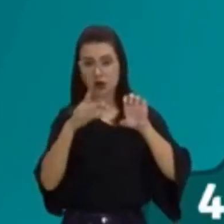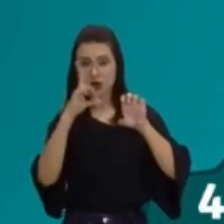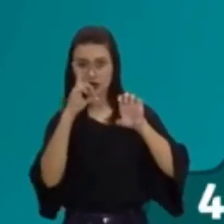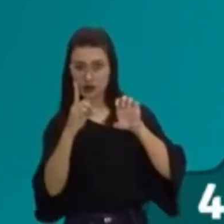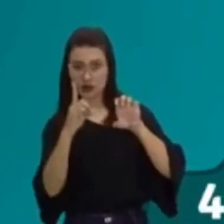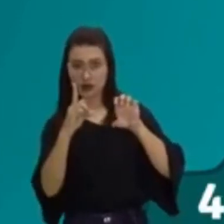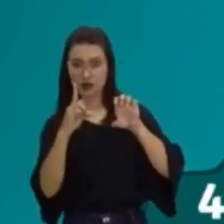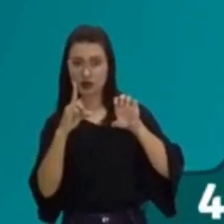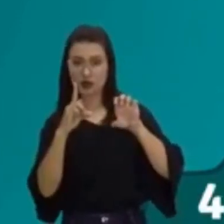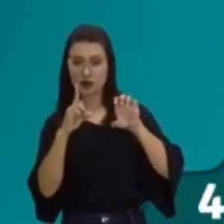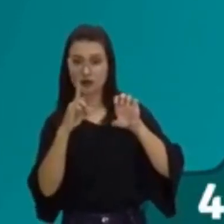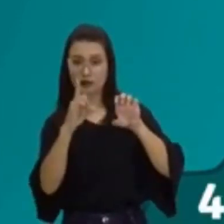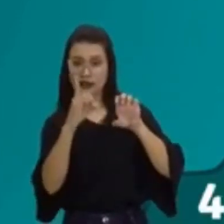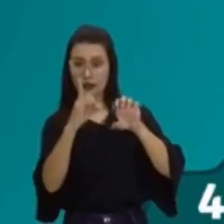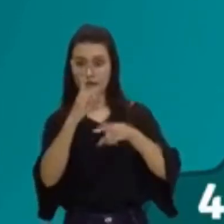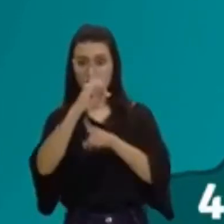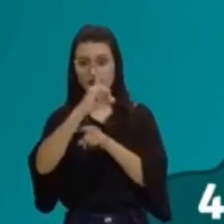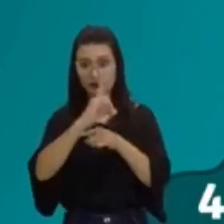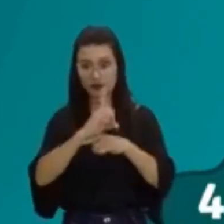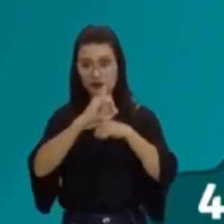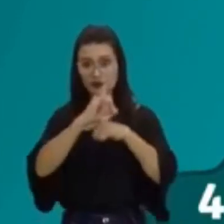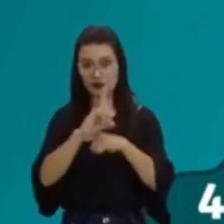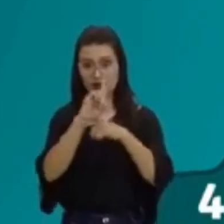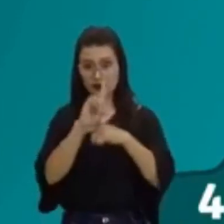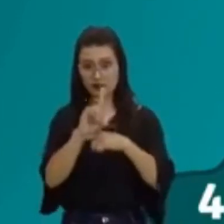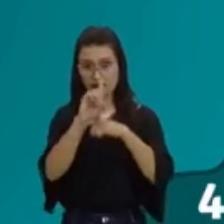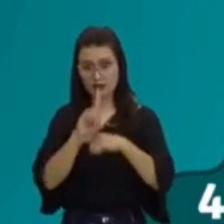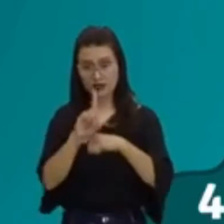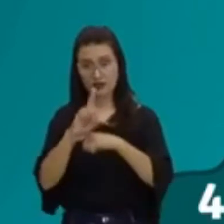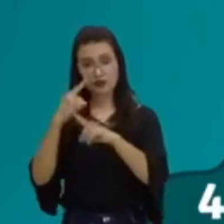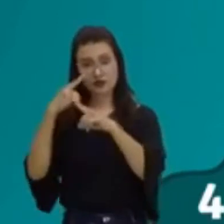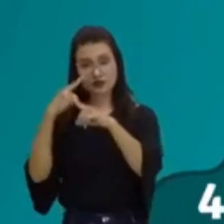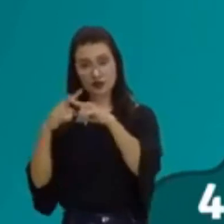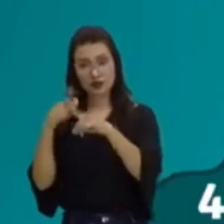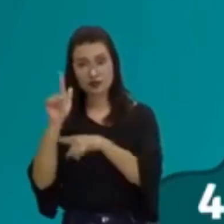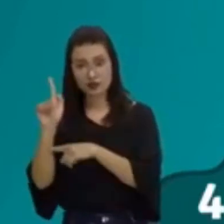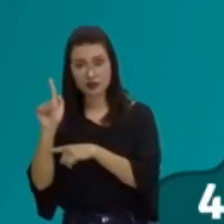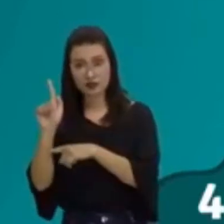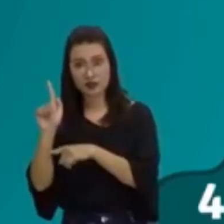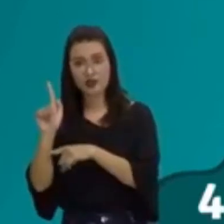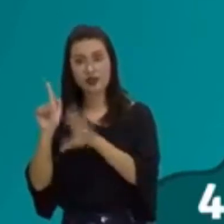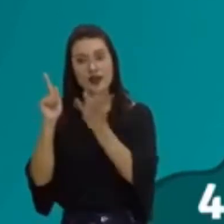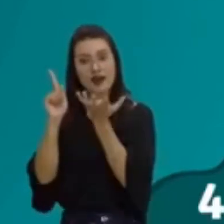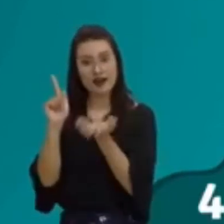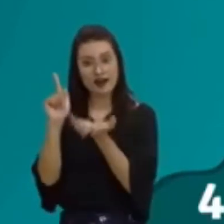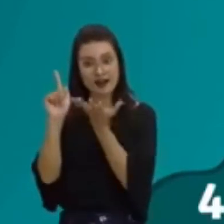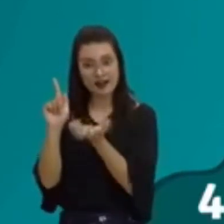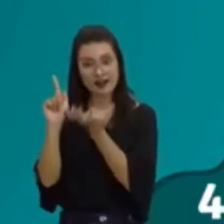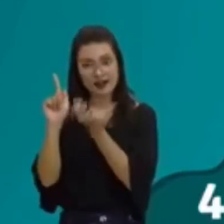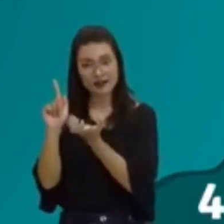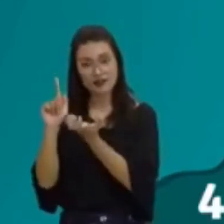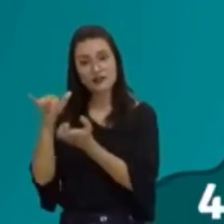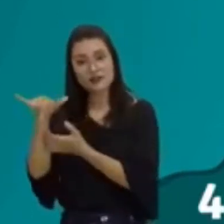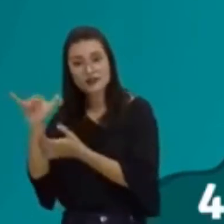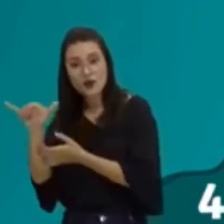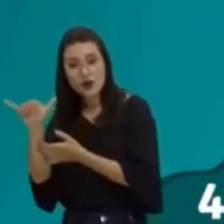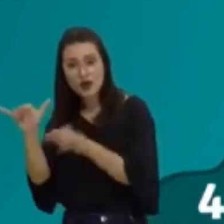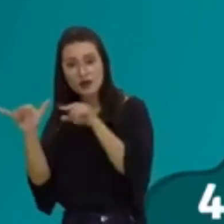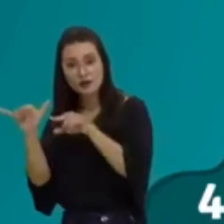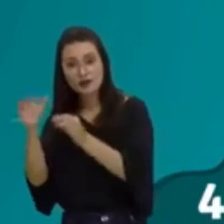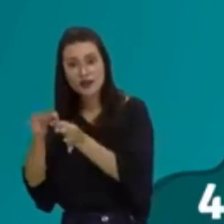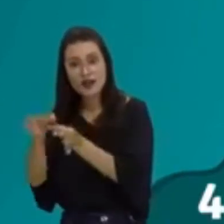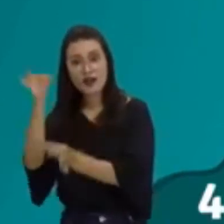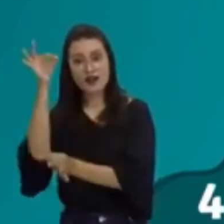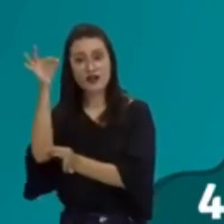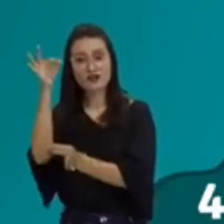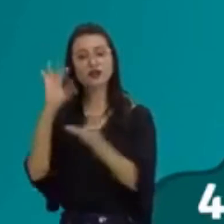igual, pressão é igual à densidade vezes a gravidade vezes a altura da coluna de líquido. Nós já falamos